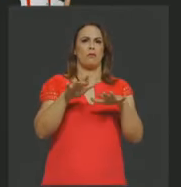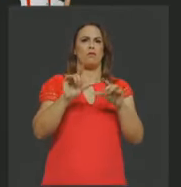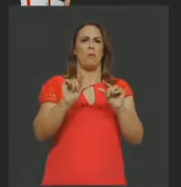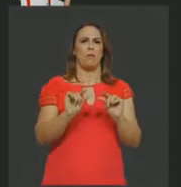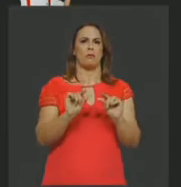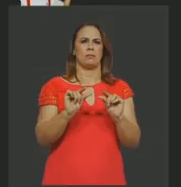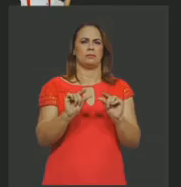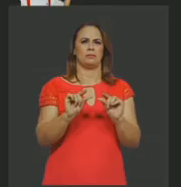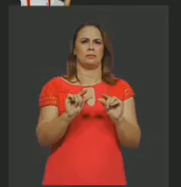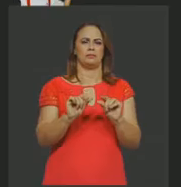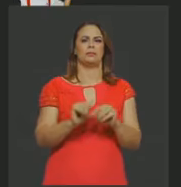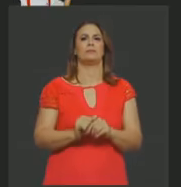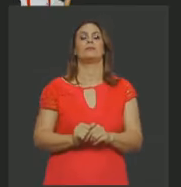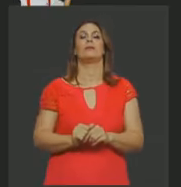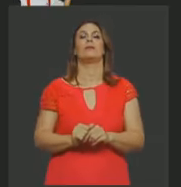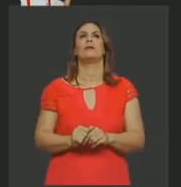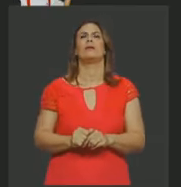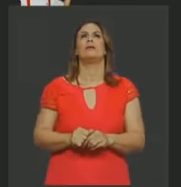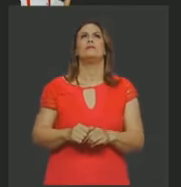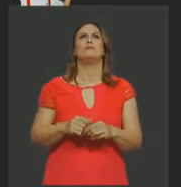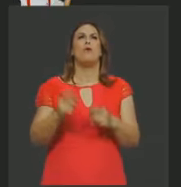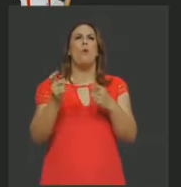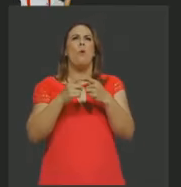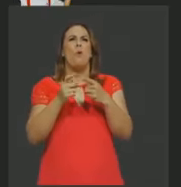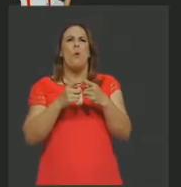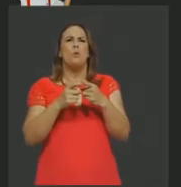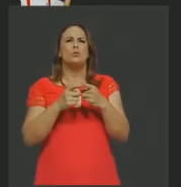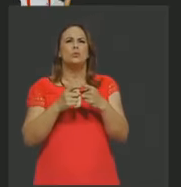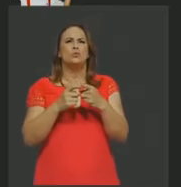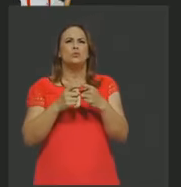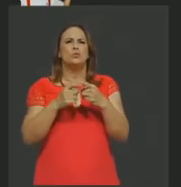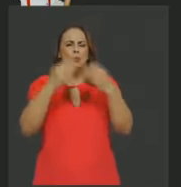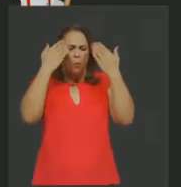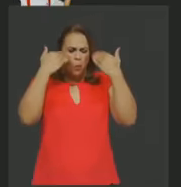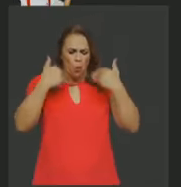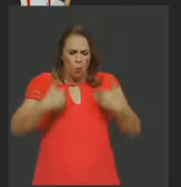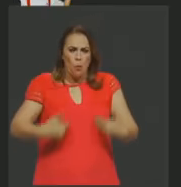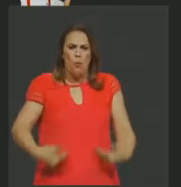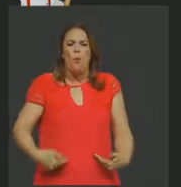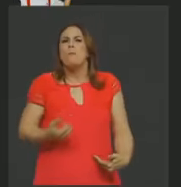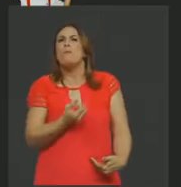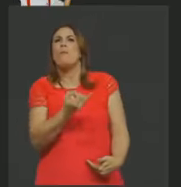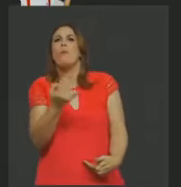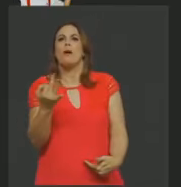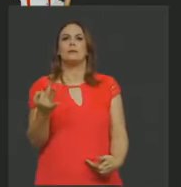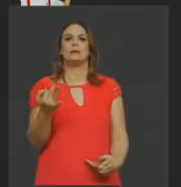corpo? Muitos. Um bebê tem em torno de 300 e um adulto